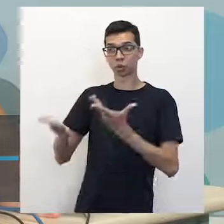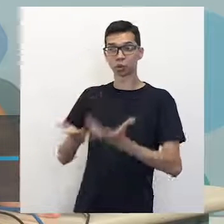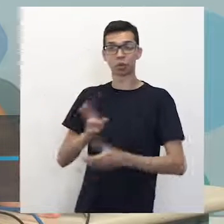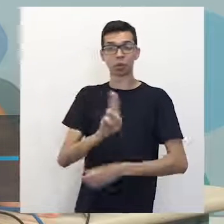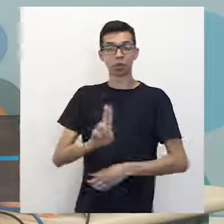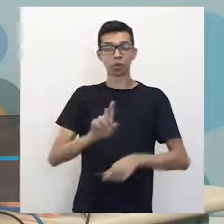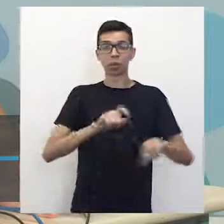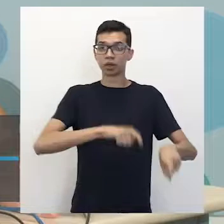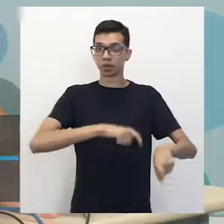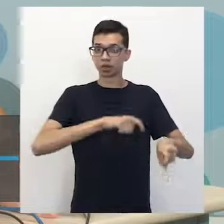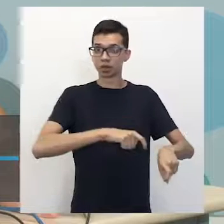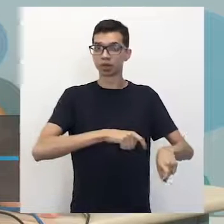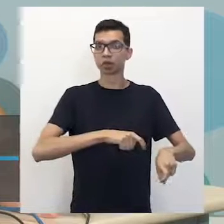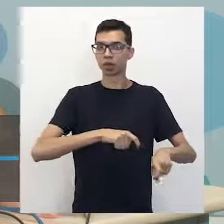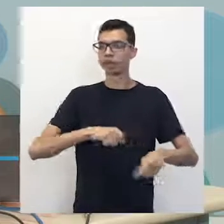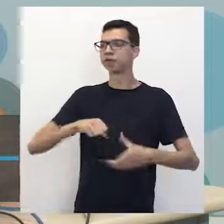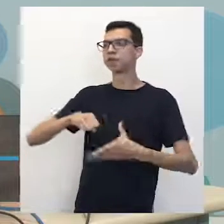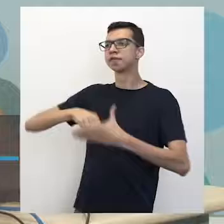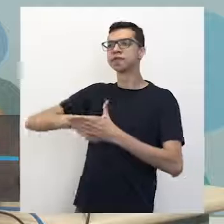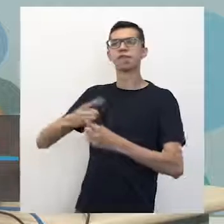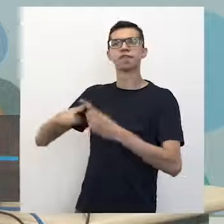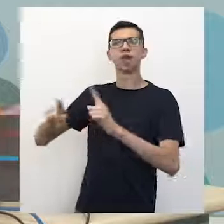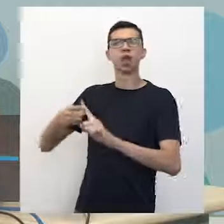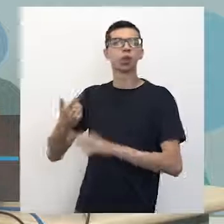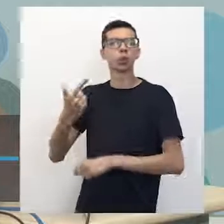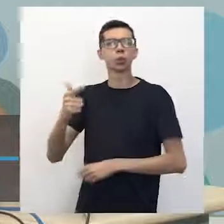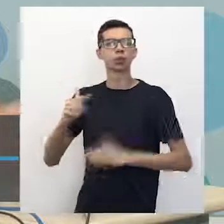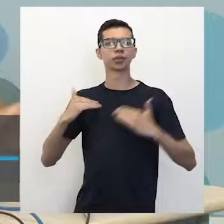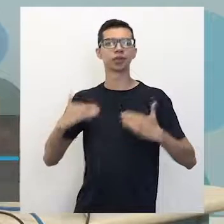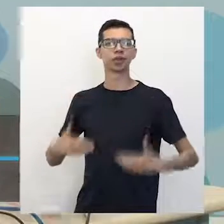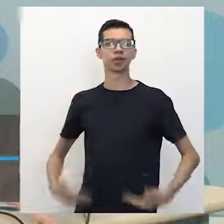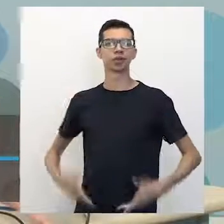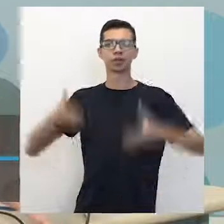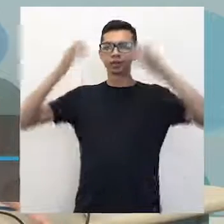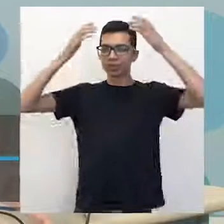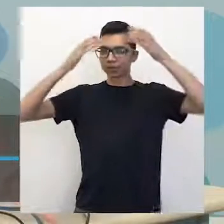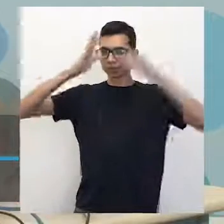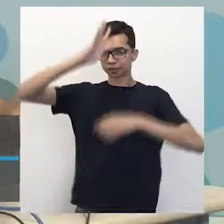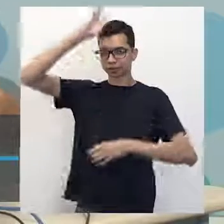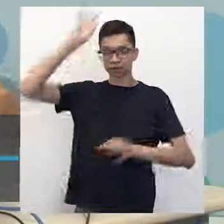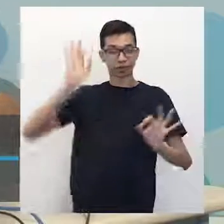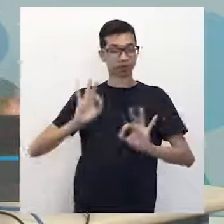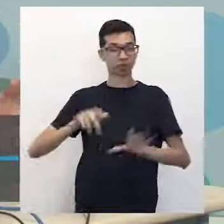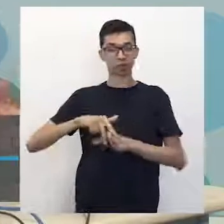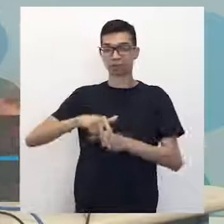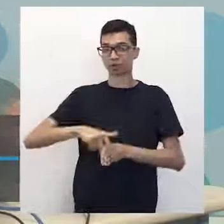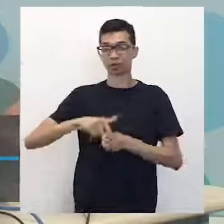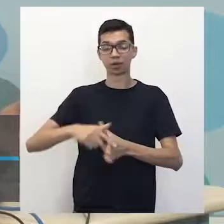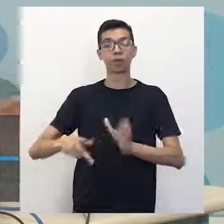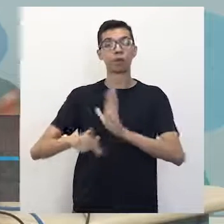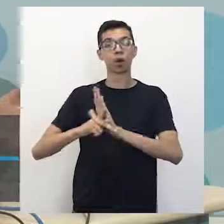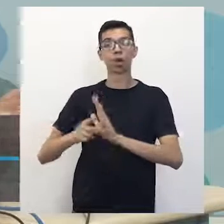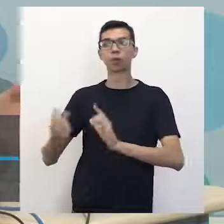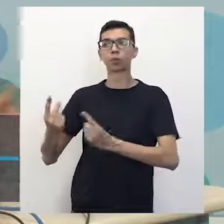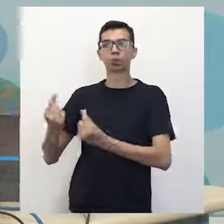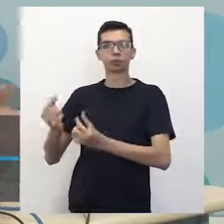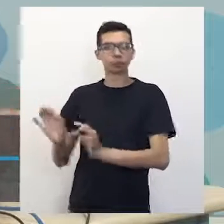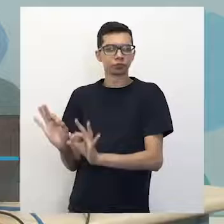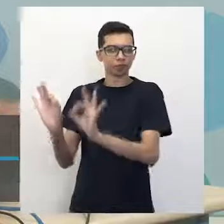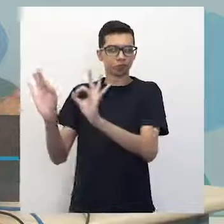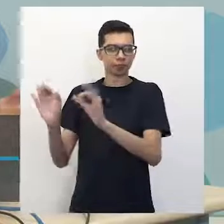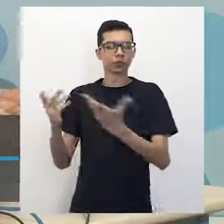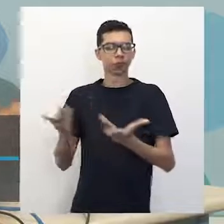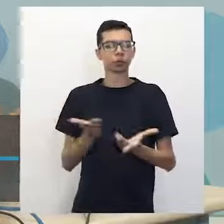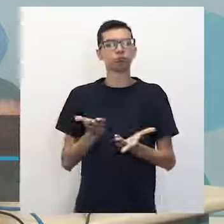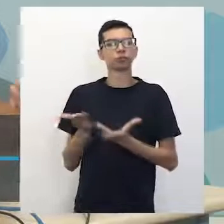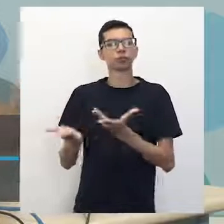armadura para eles, não tinha cavalo, né? E isso era destinado à nobreza, tá? Então, os servos não tinham condições de